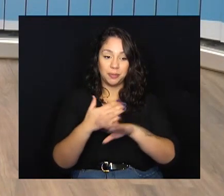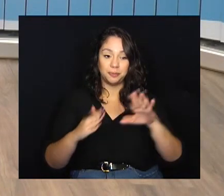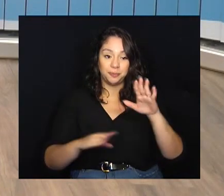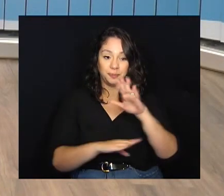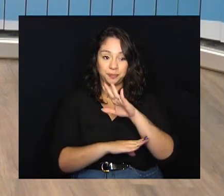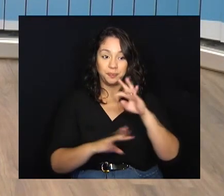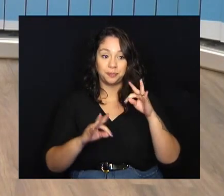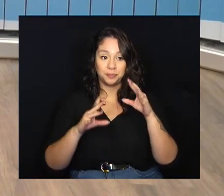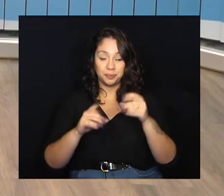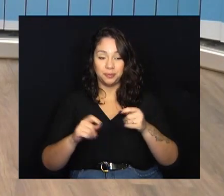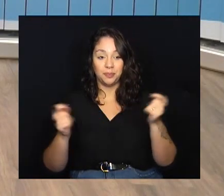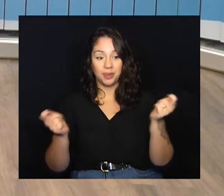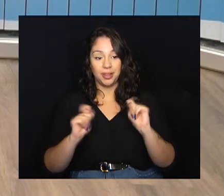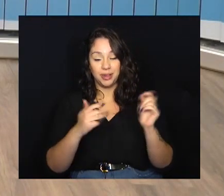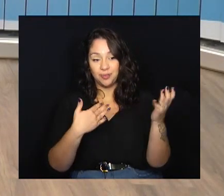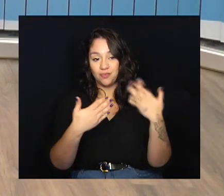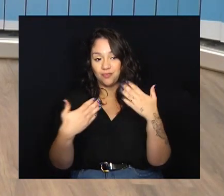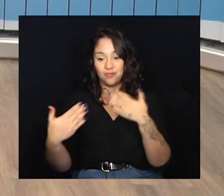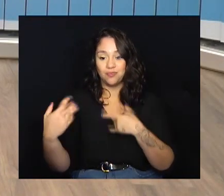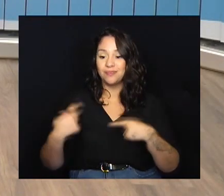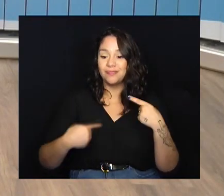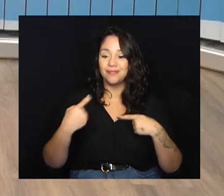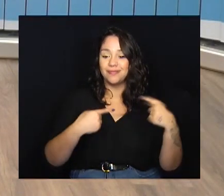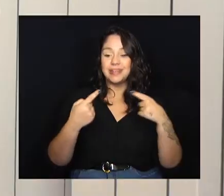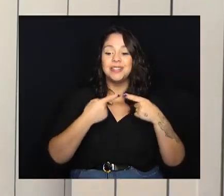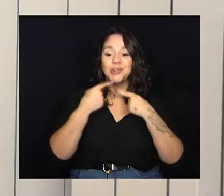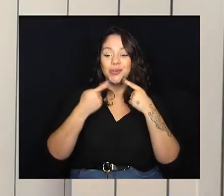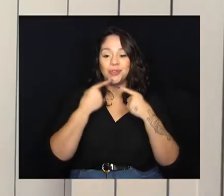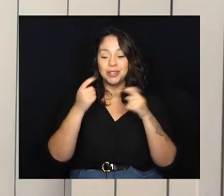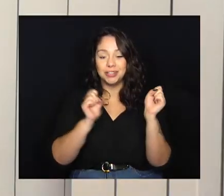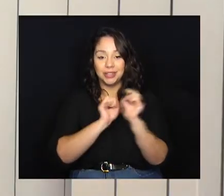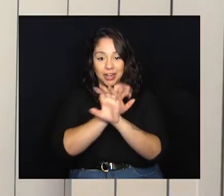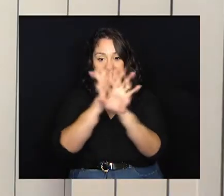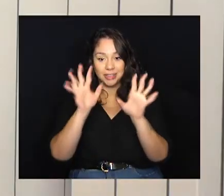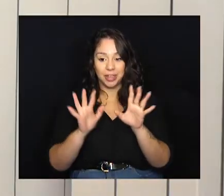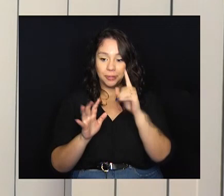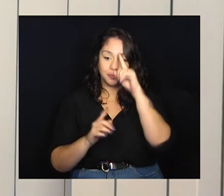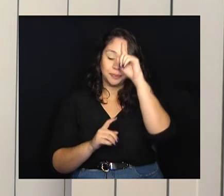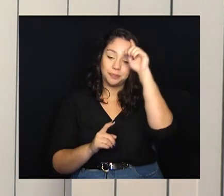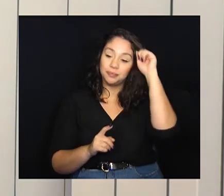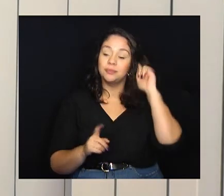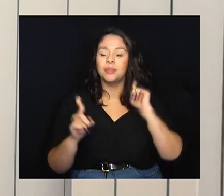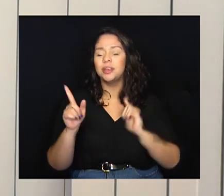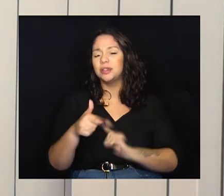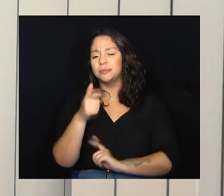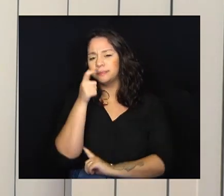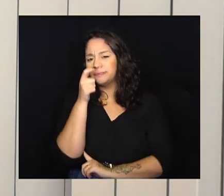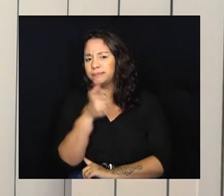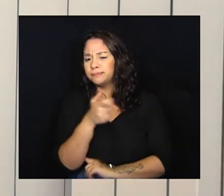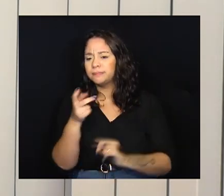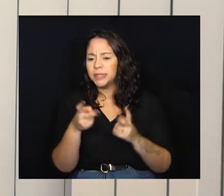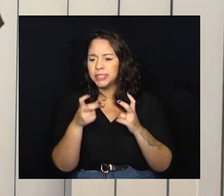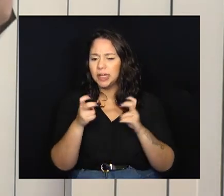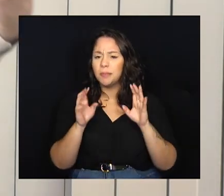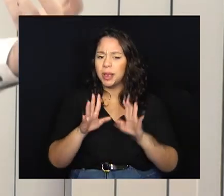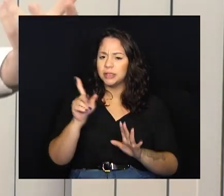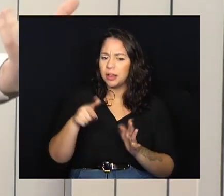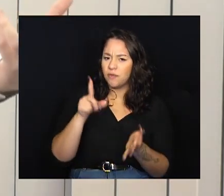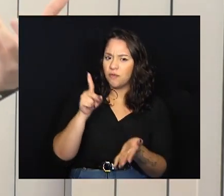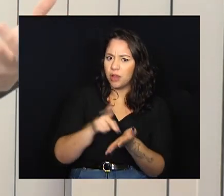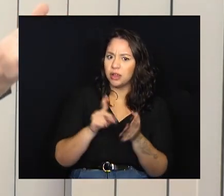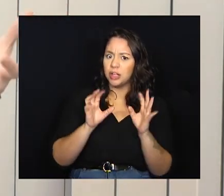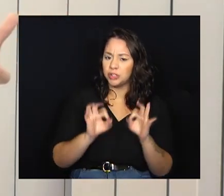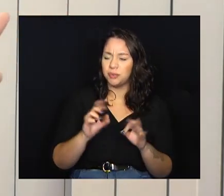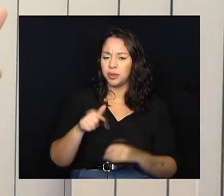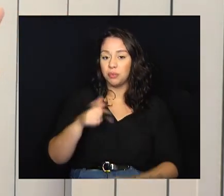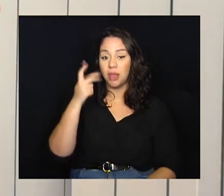gente poder bater este papo e tirar muitas dúvidas é e é impressão ou de fato está cada vez mais